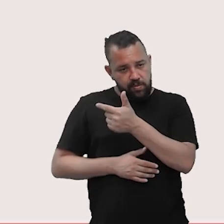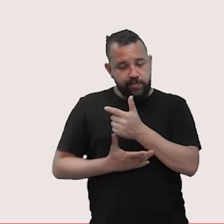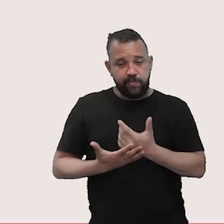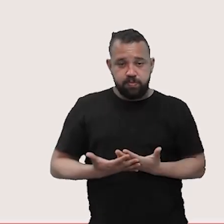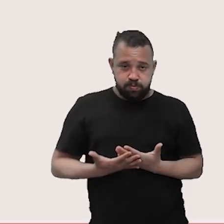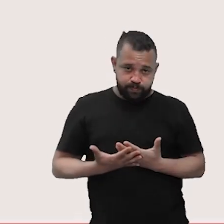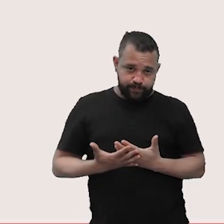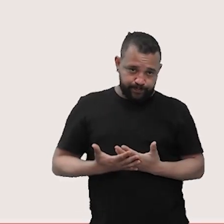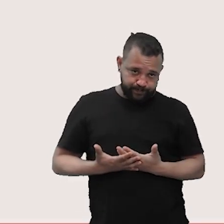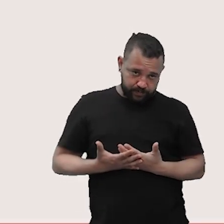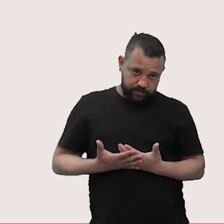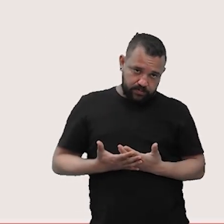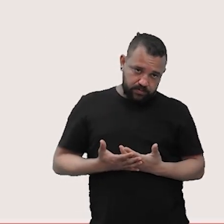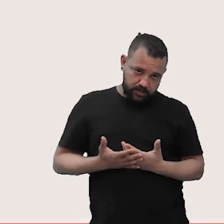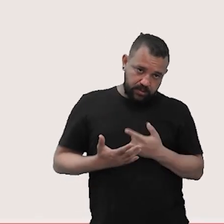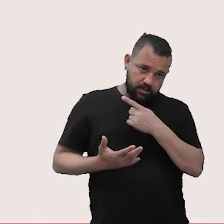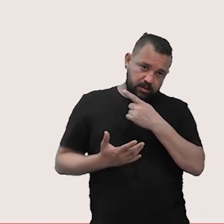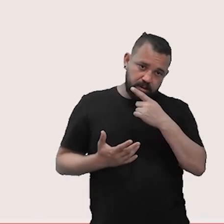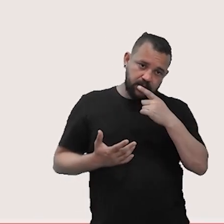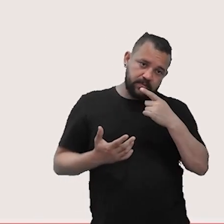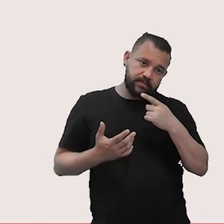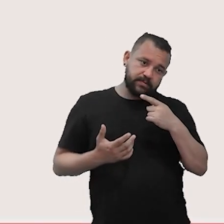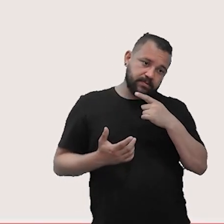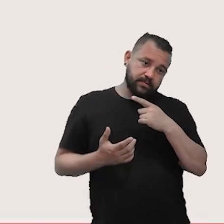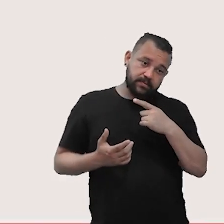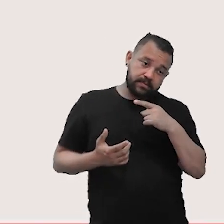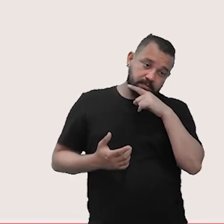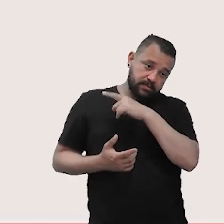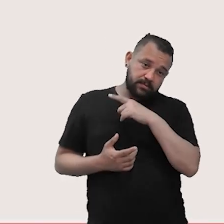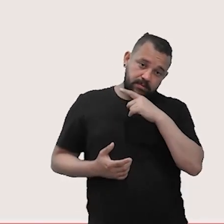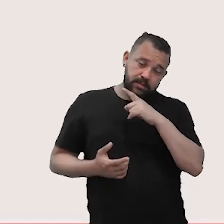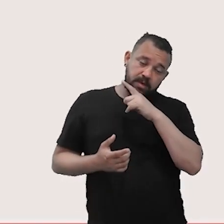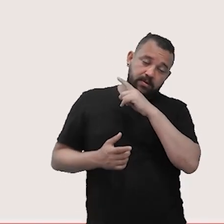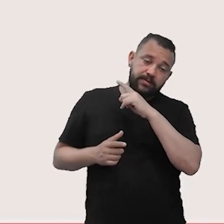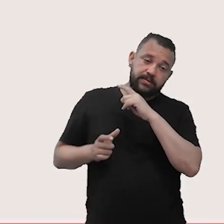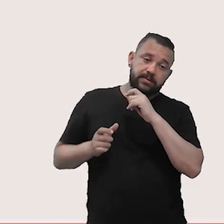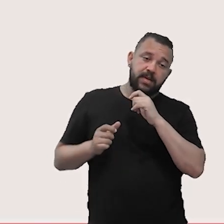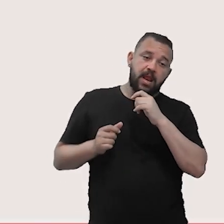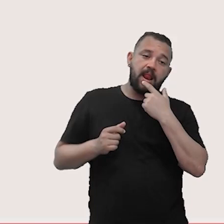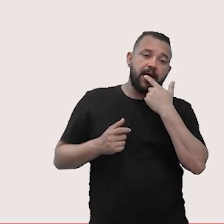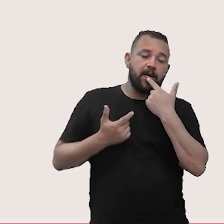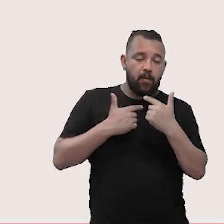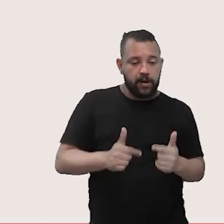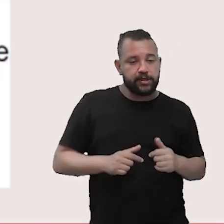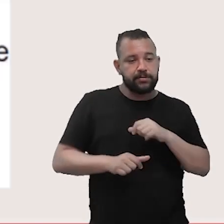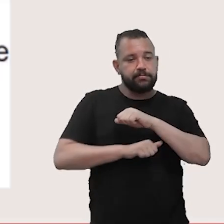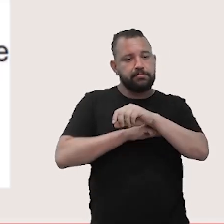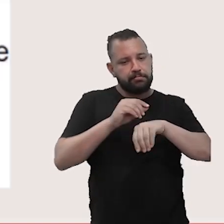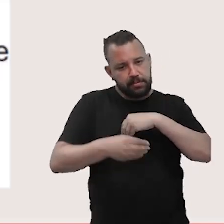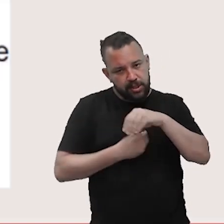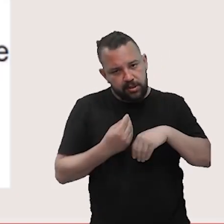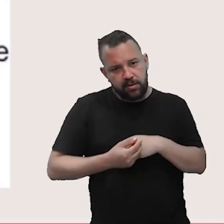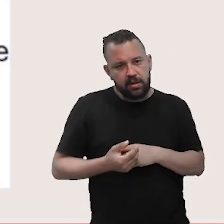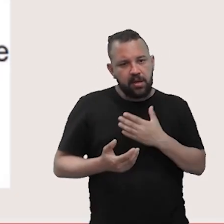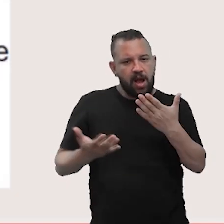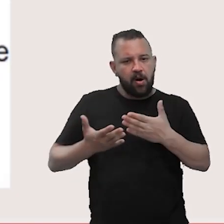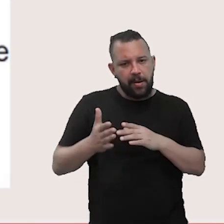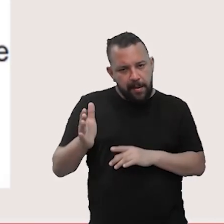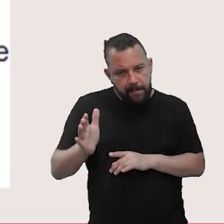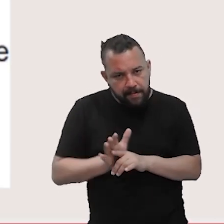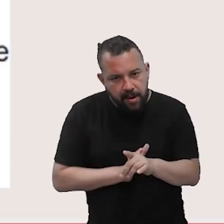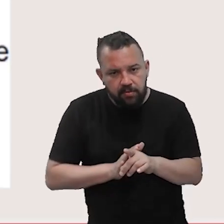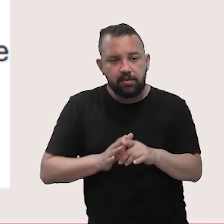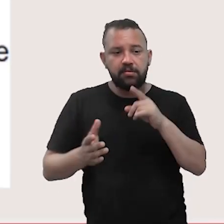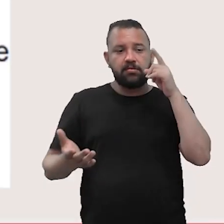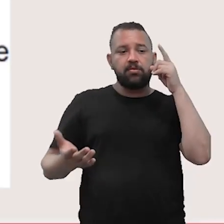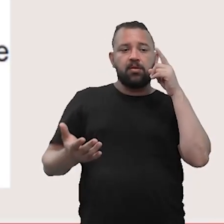na linguagem verbal, o anterior é uma linguagem mista, e aí você vai direto para o comando da questão.